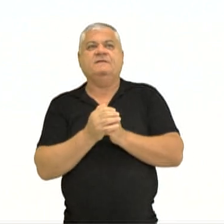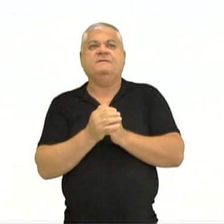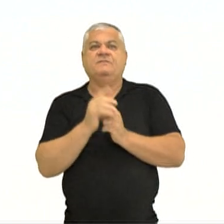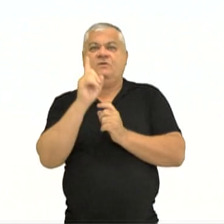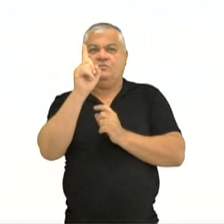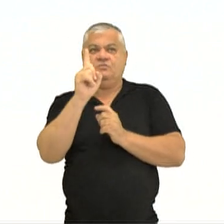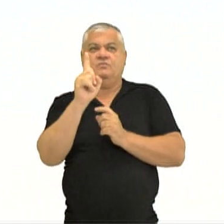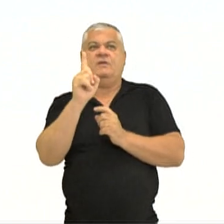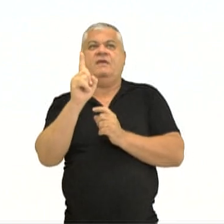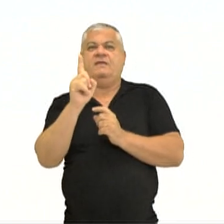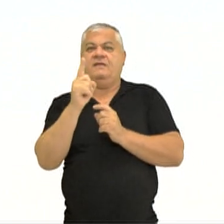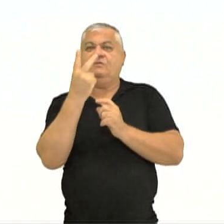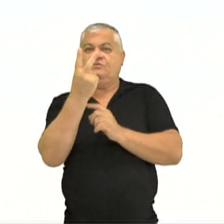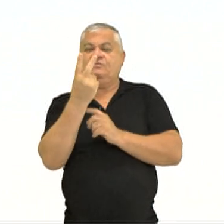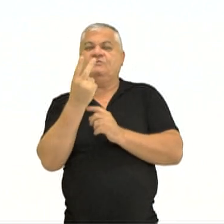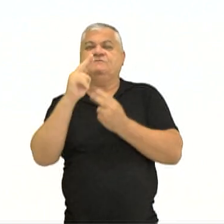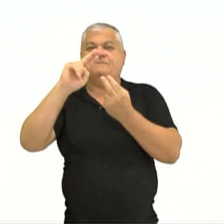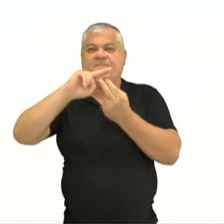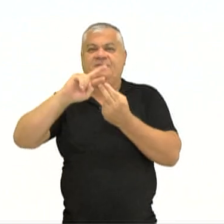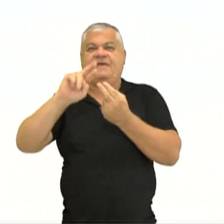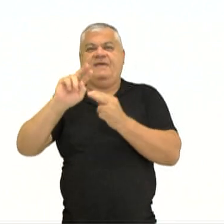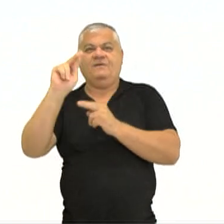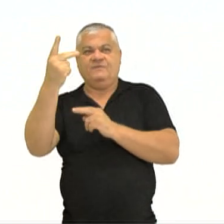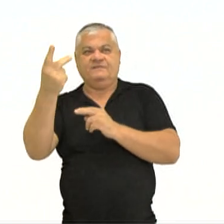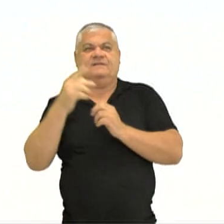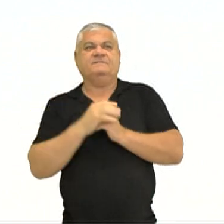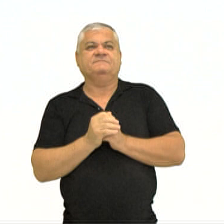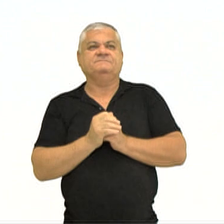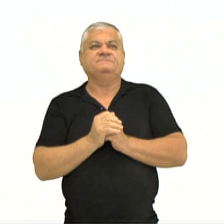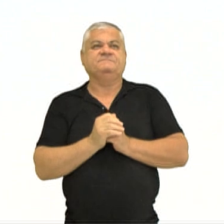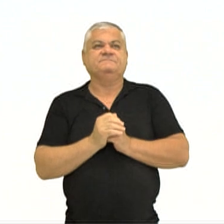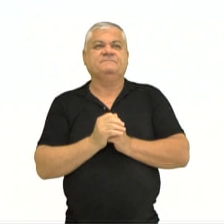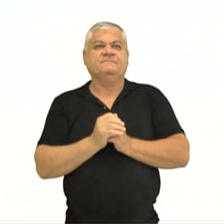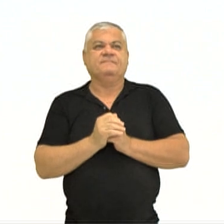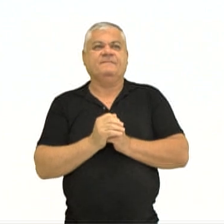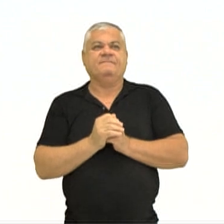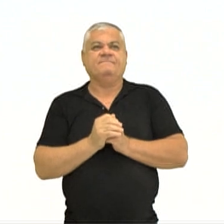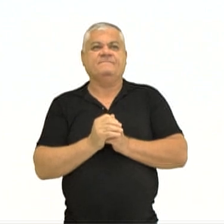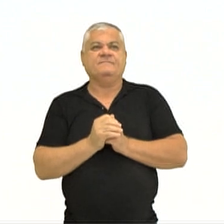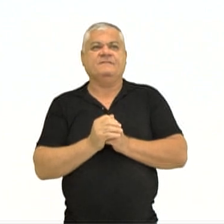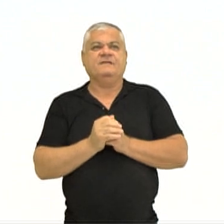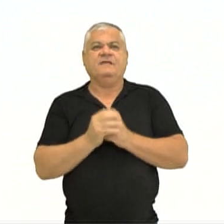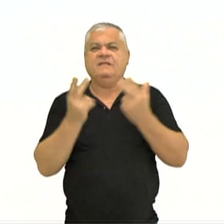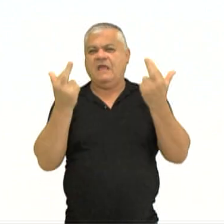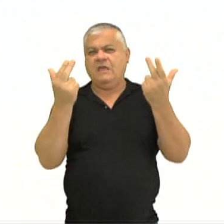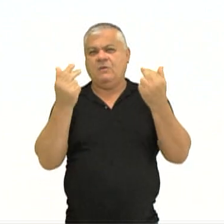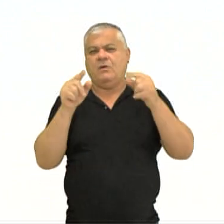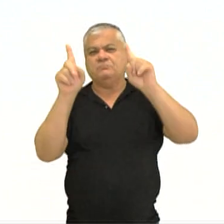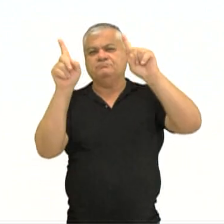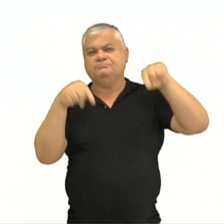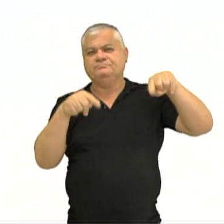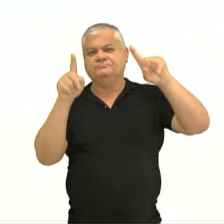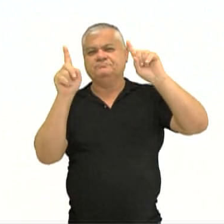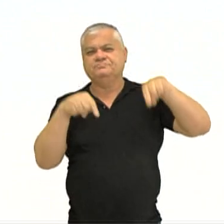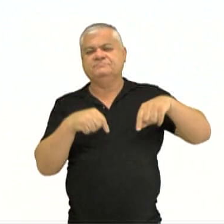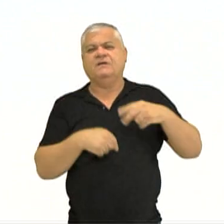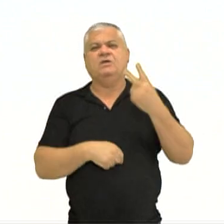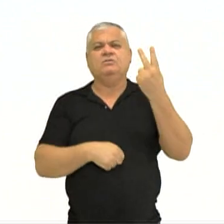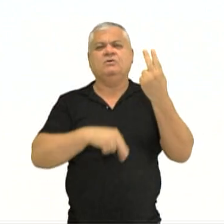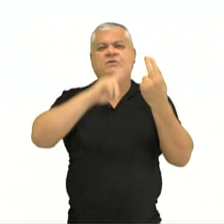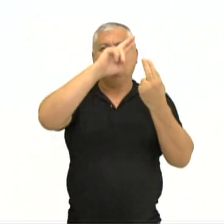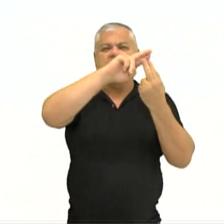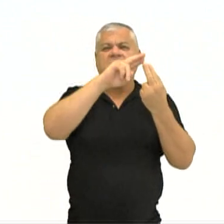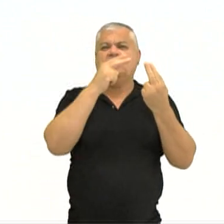2πr vezes r, 2πr ao quadrado. Nós observamos que temos 2π de um lado e 2π do outro. O que foi